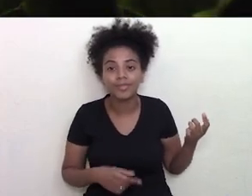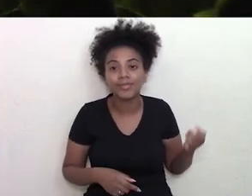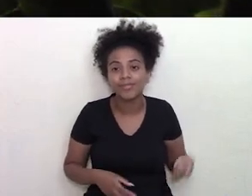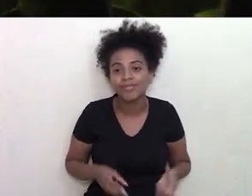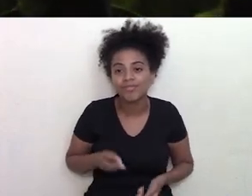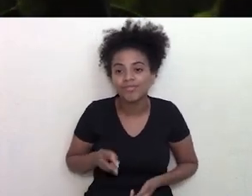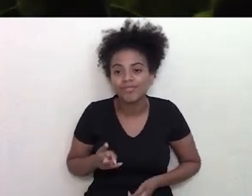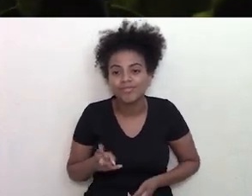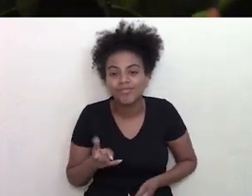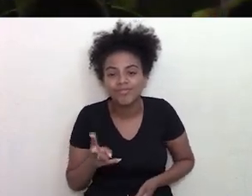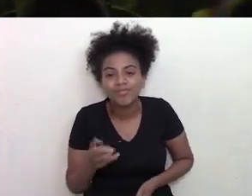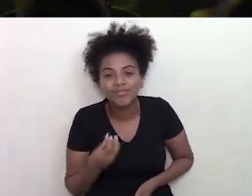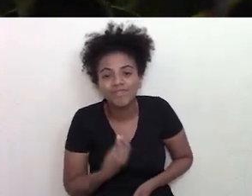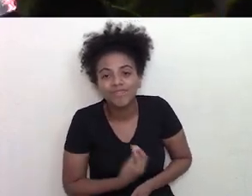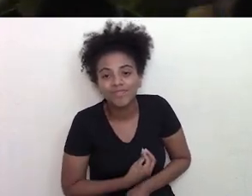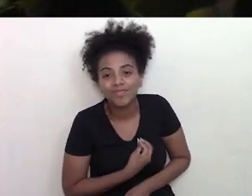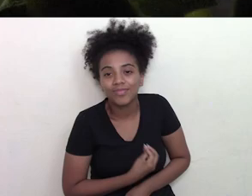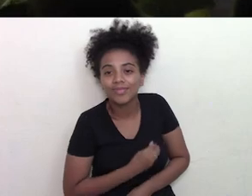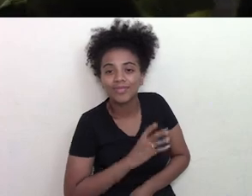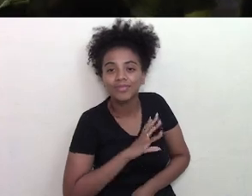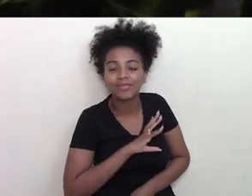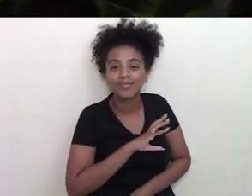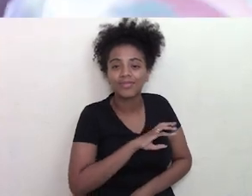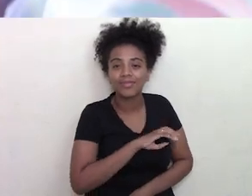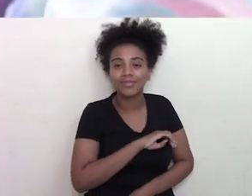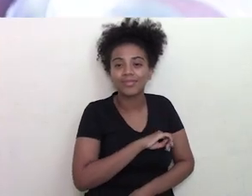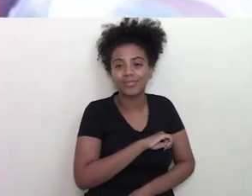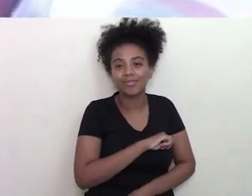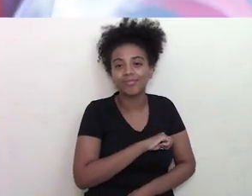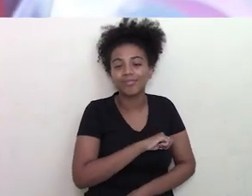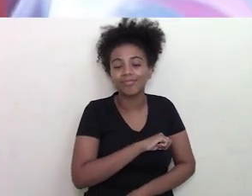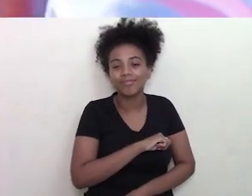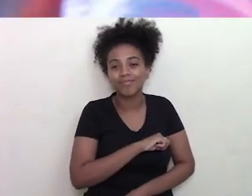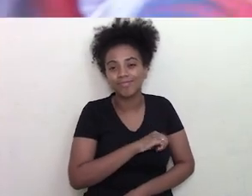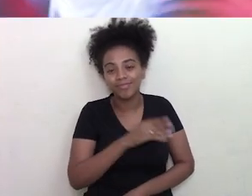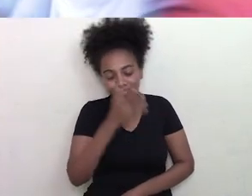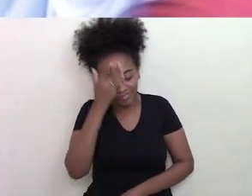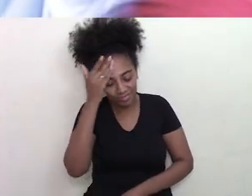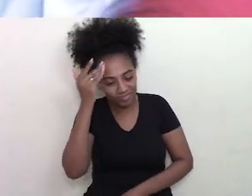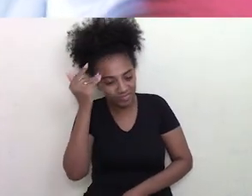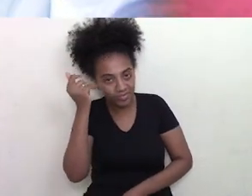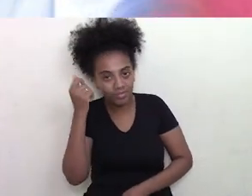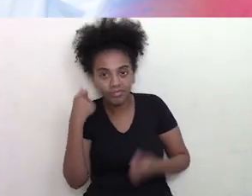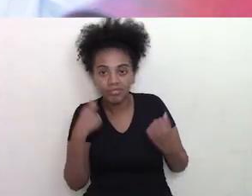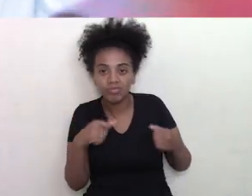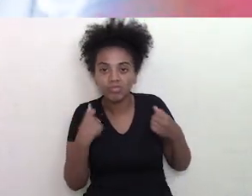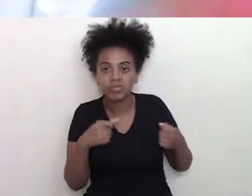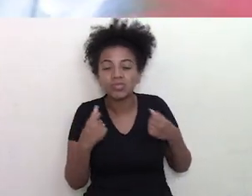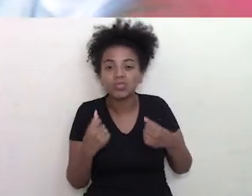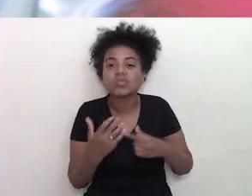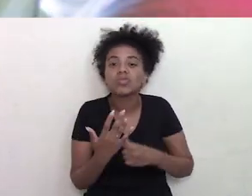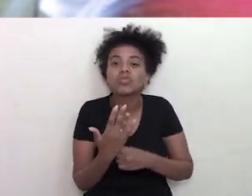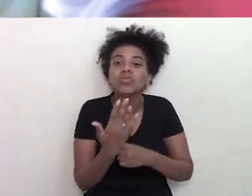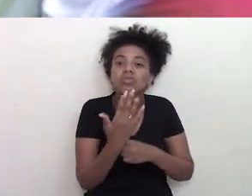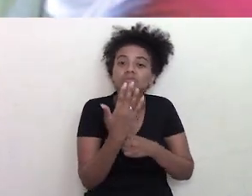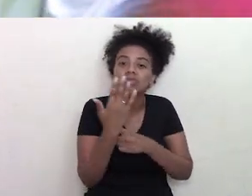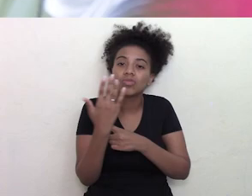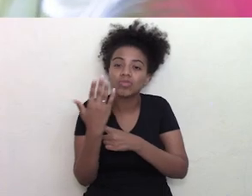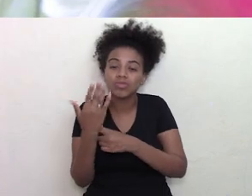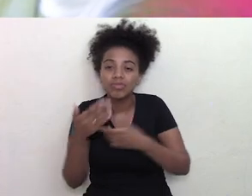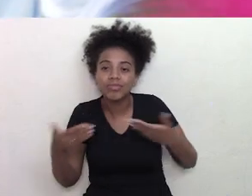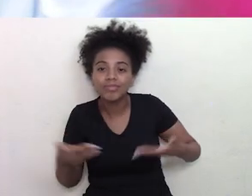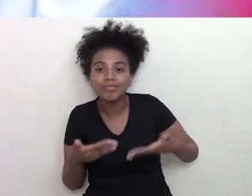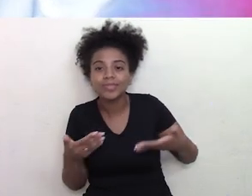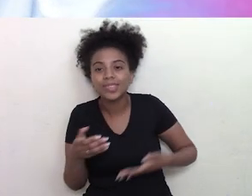Se é pra viver um grande amor, sei que é preciso cultivar. Hoje